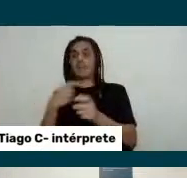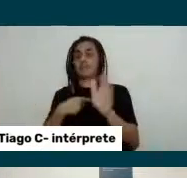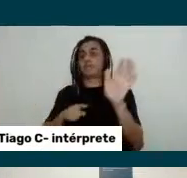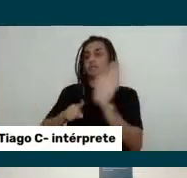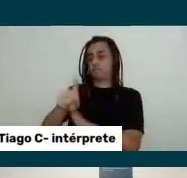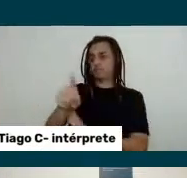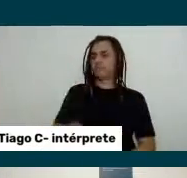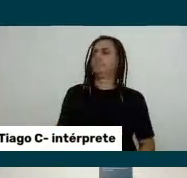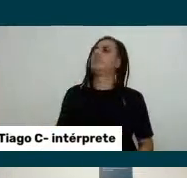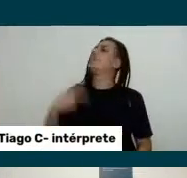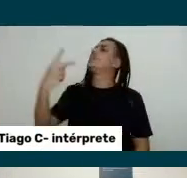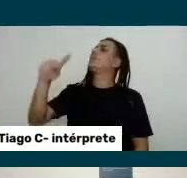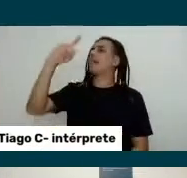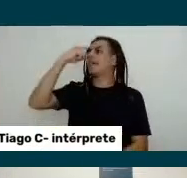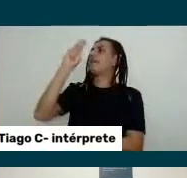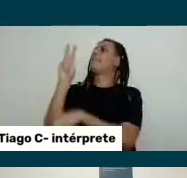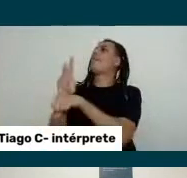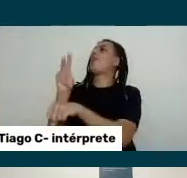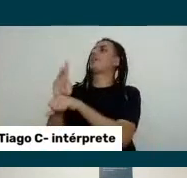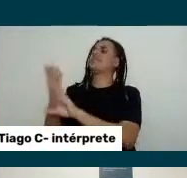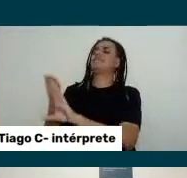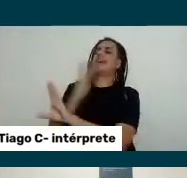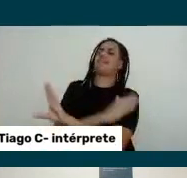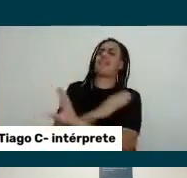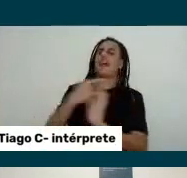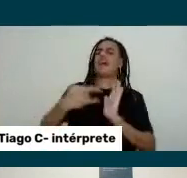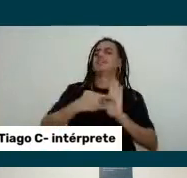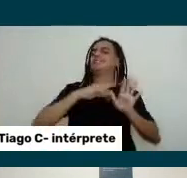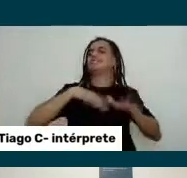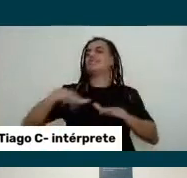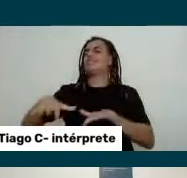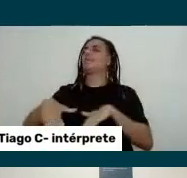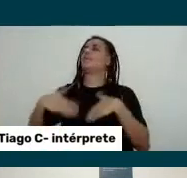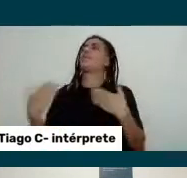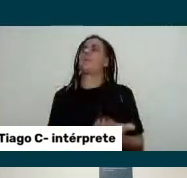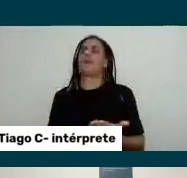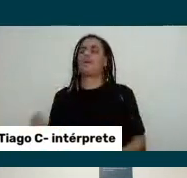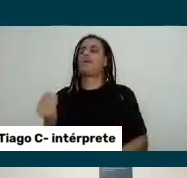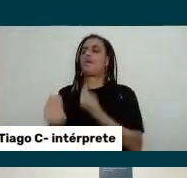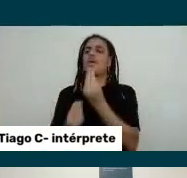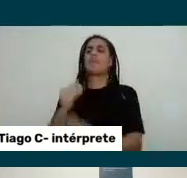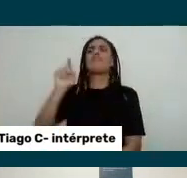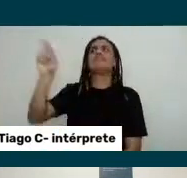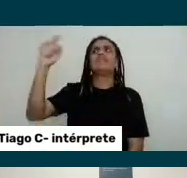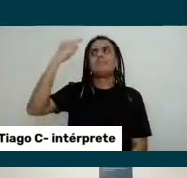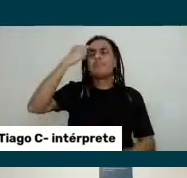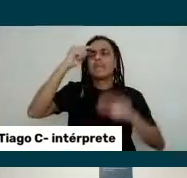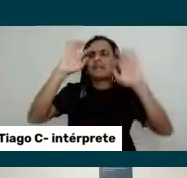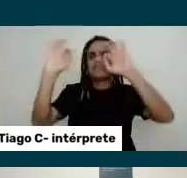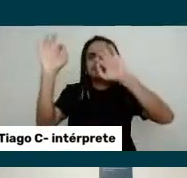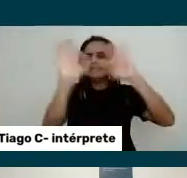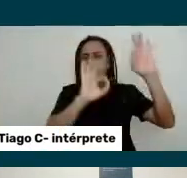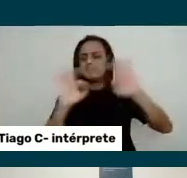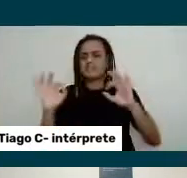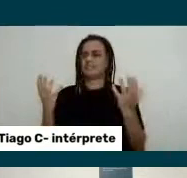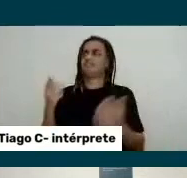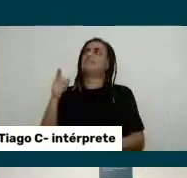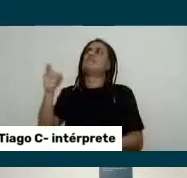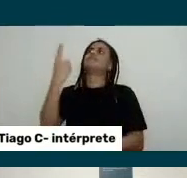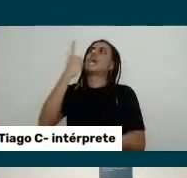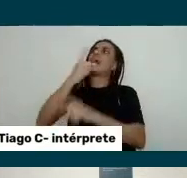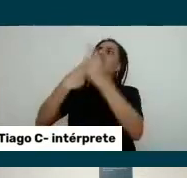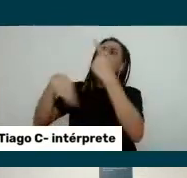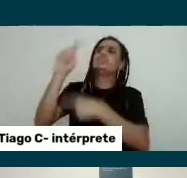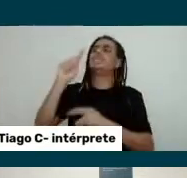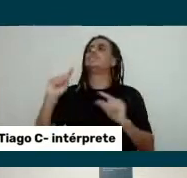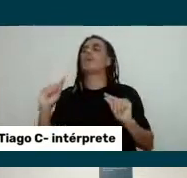qual é a sua hipótese por trás desse desenvolvimento? Como que você está pensando em medir? Mas qual que é seu sucesso? E